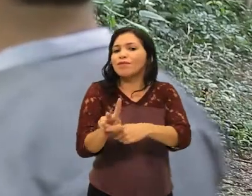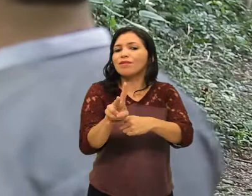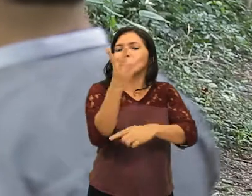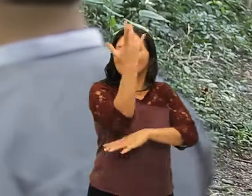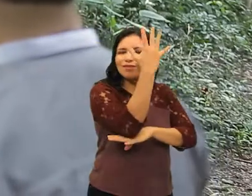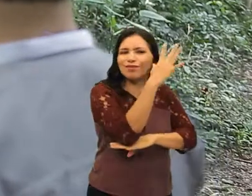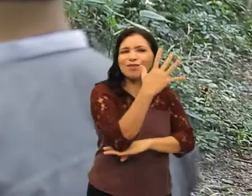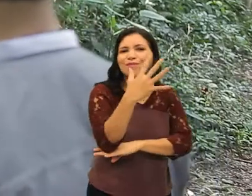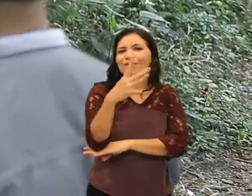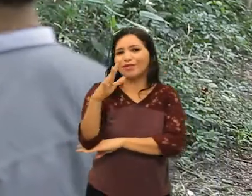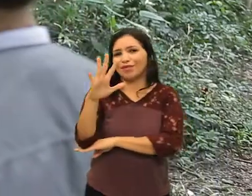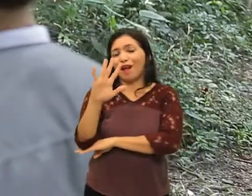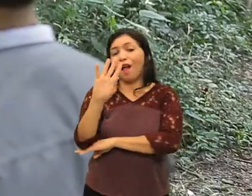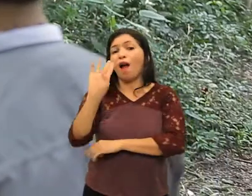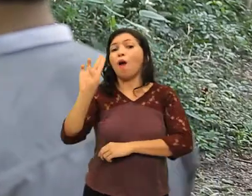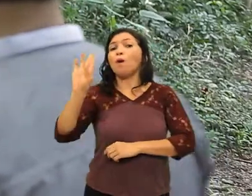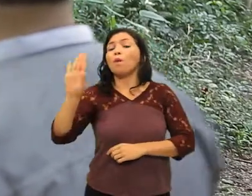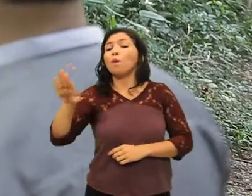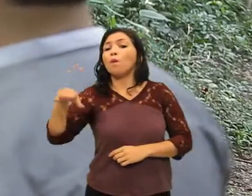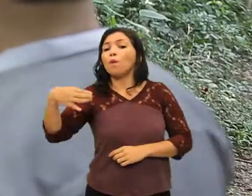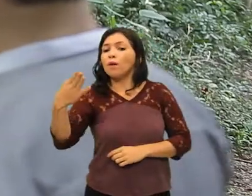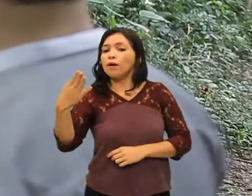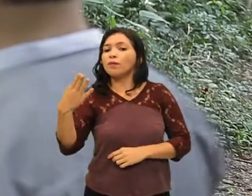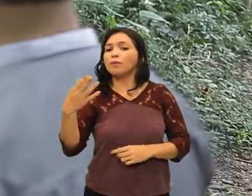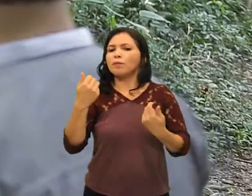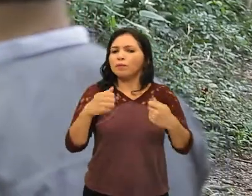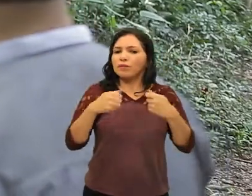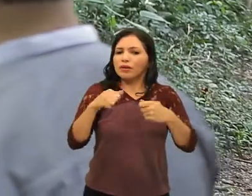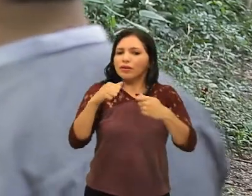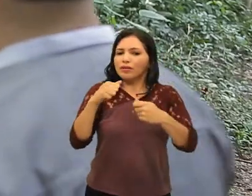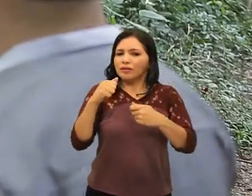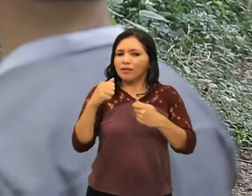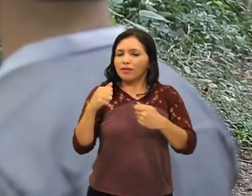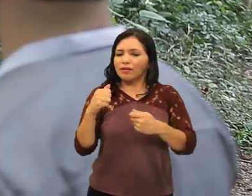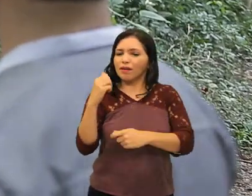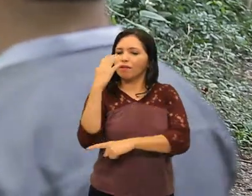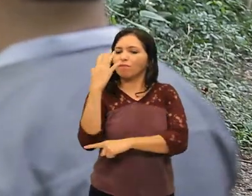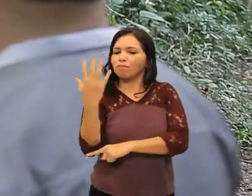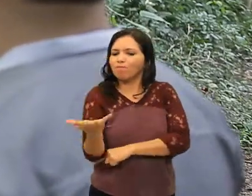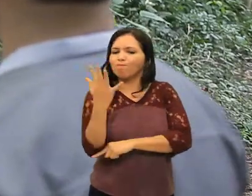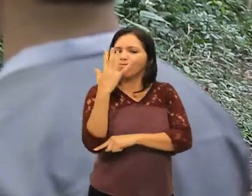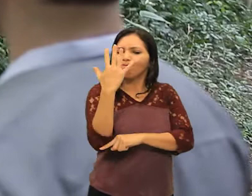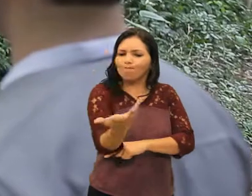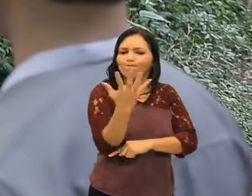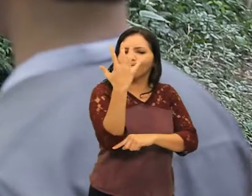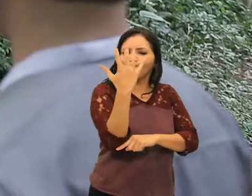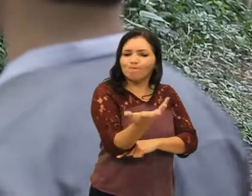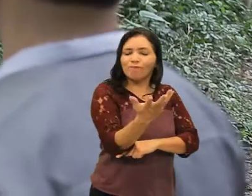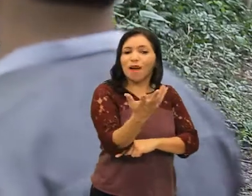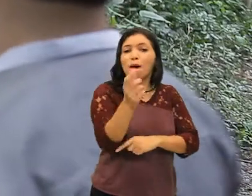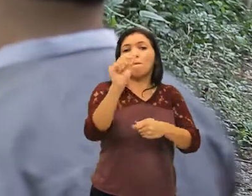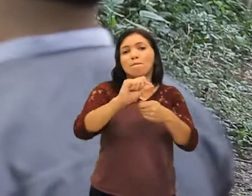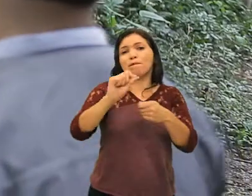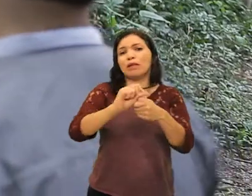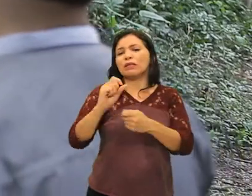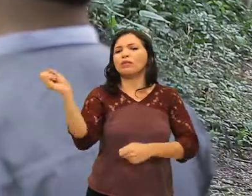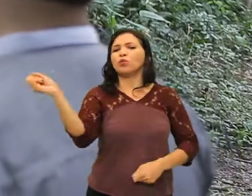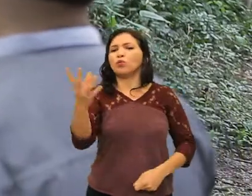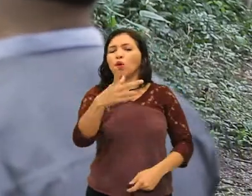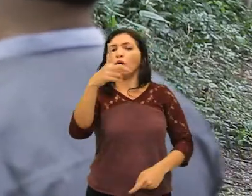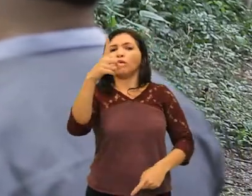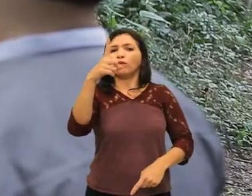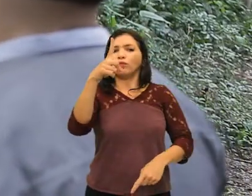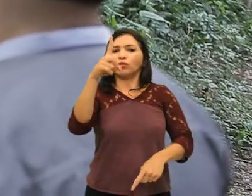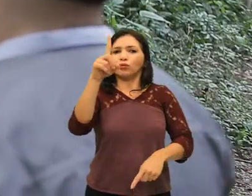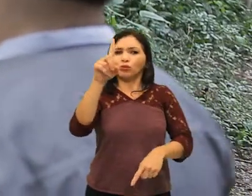na questão da extração dos recursos naturais para se fazer novos objetos. Então, assim, um